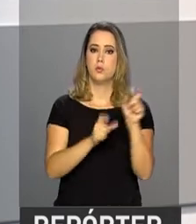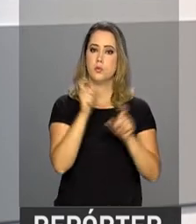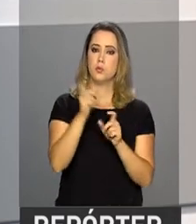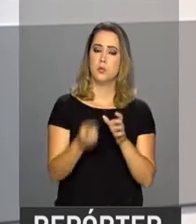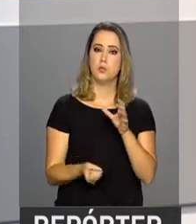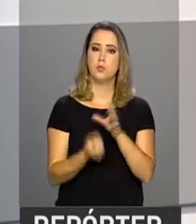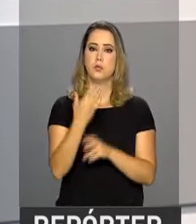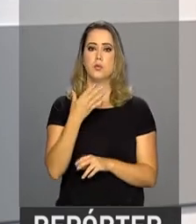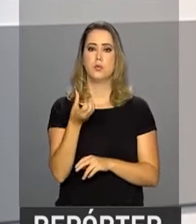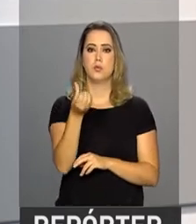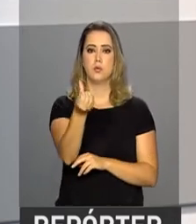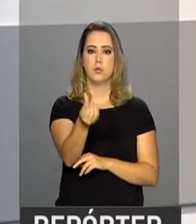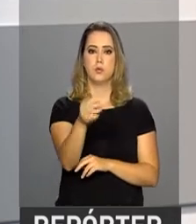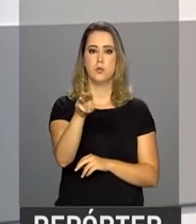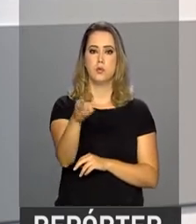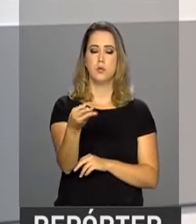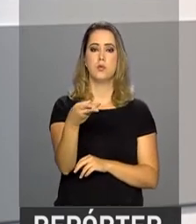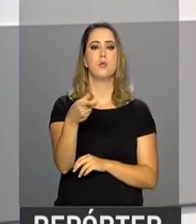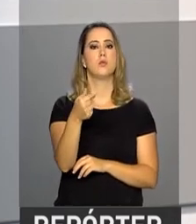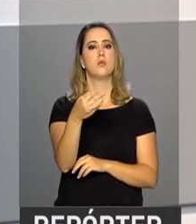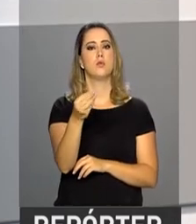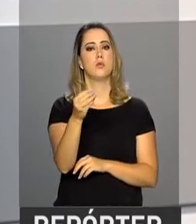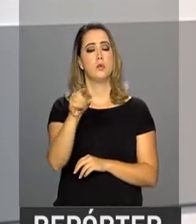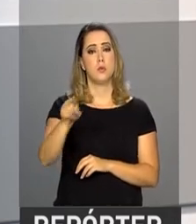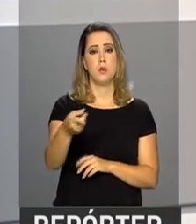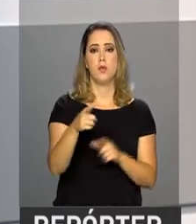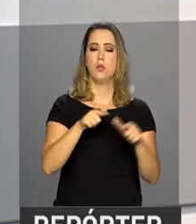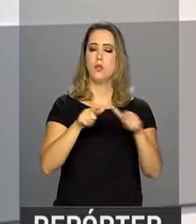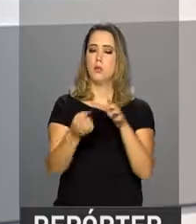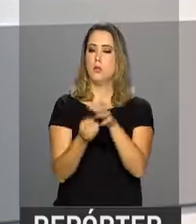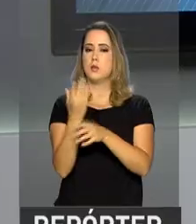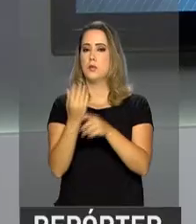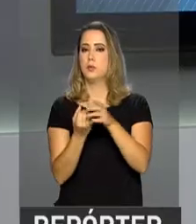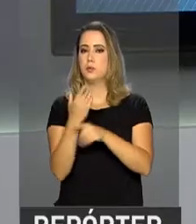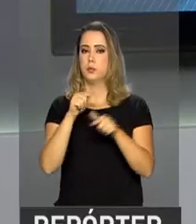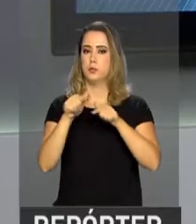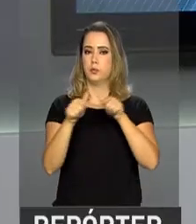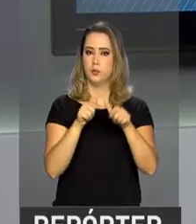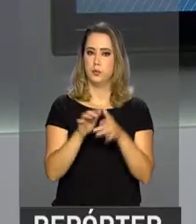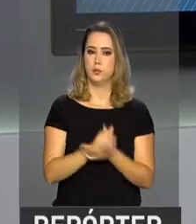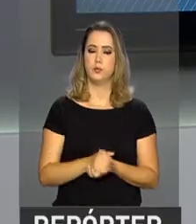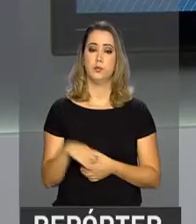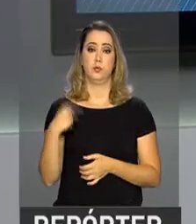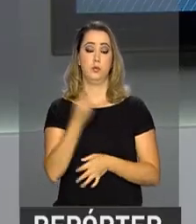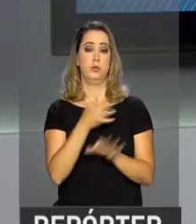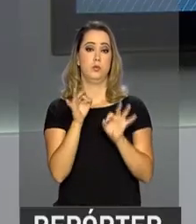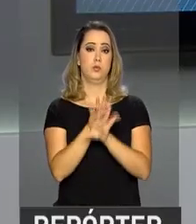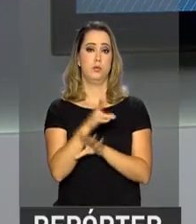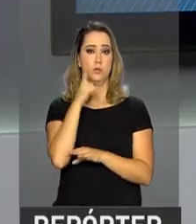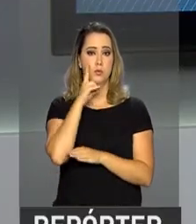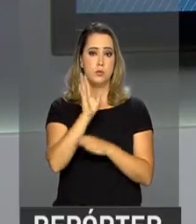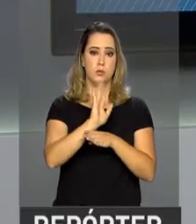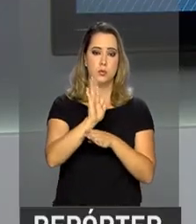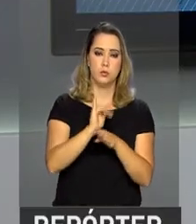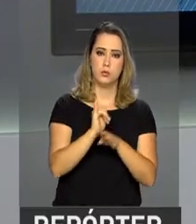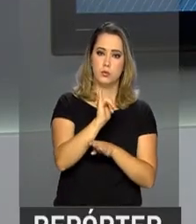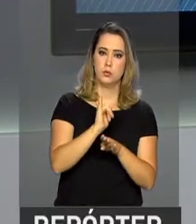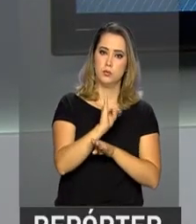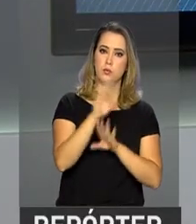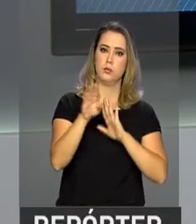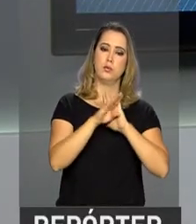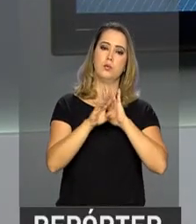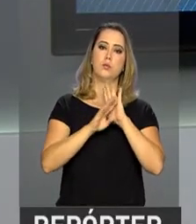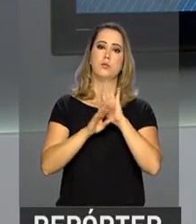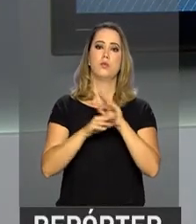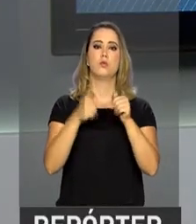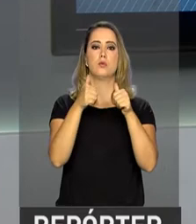de pessoas e gerar cerca de 6 milhões e 700 mil empregos. Nós ficamos por aqui. Você pode rever as reportagens no YouTube.